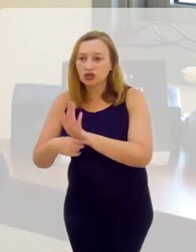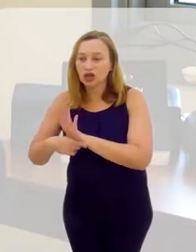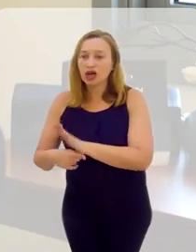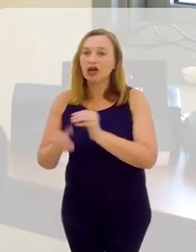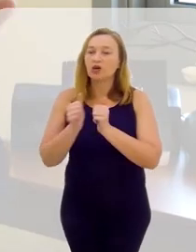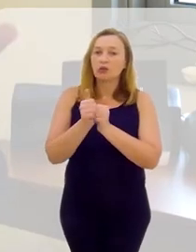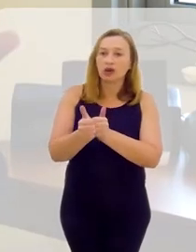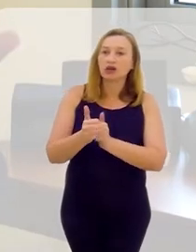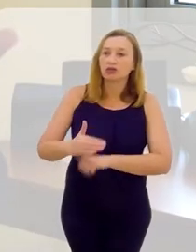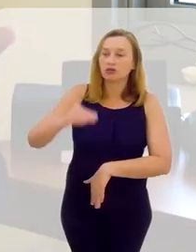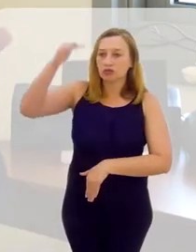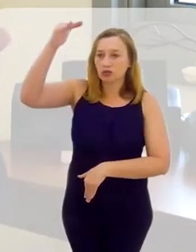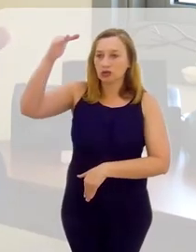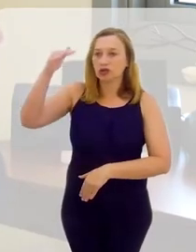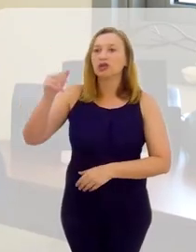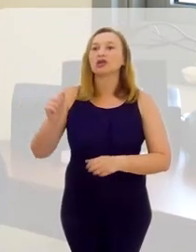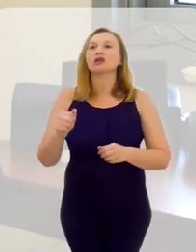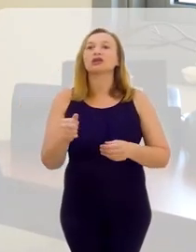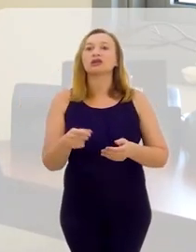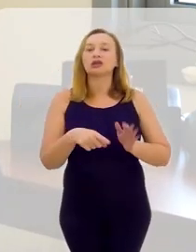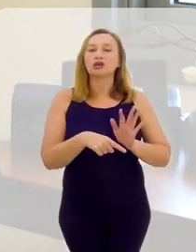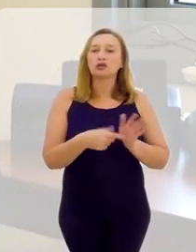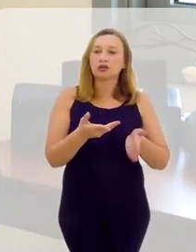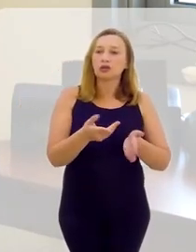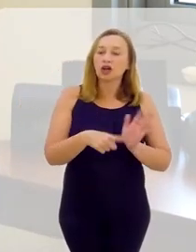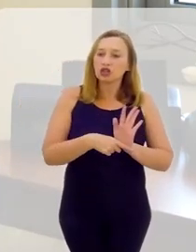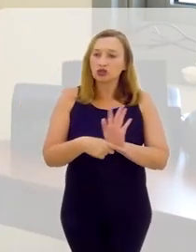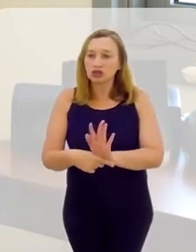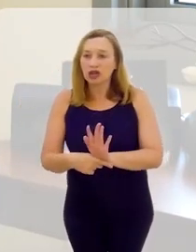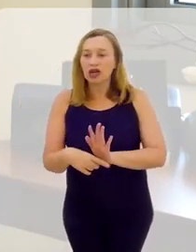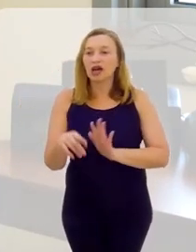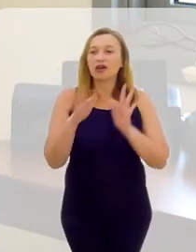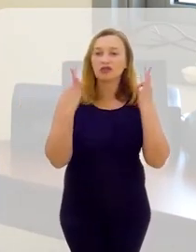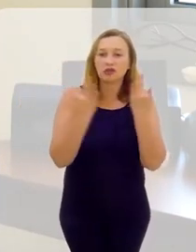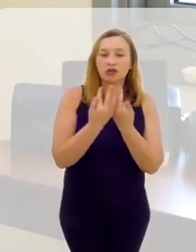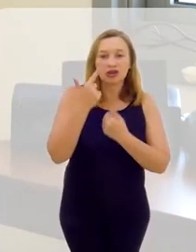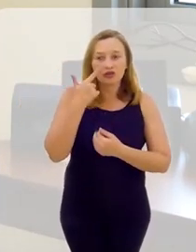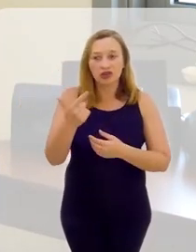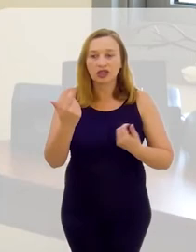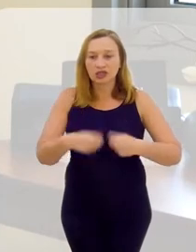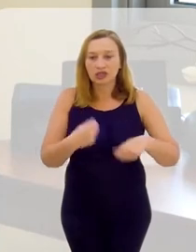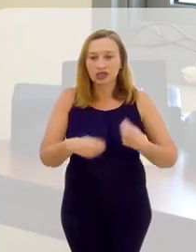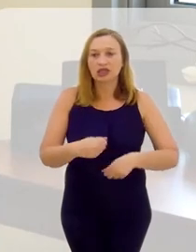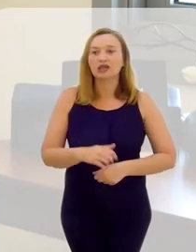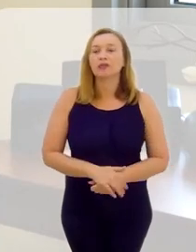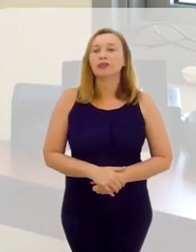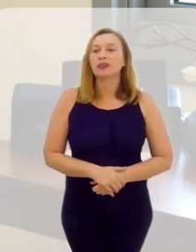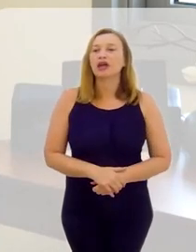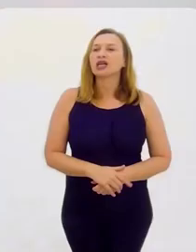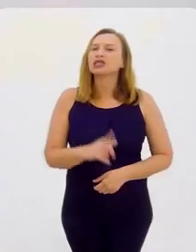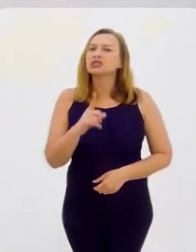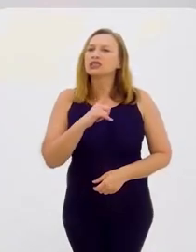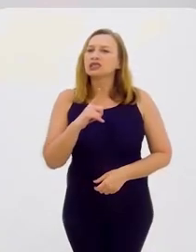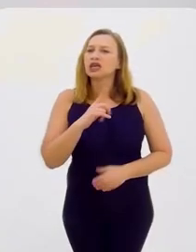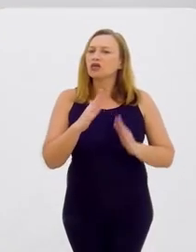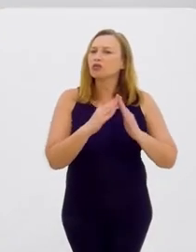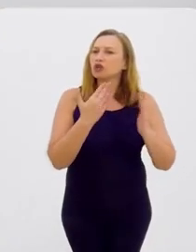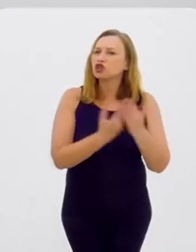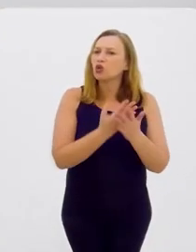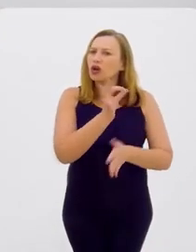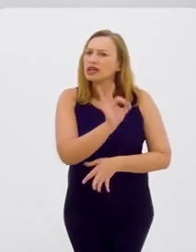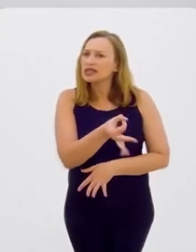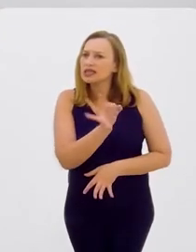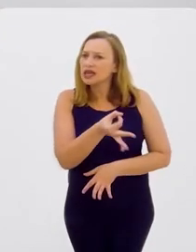e ajudar, sempre acompanhado por um adulto, na ministração dessas famílias, para ajudar a atender necessidades de famílias. Existe uma